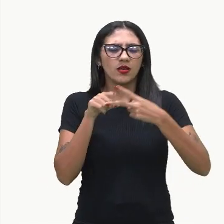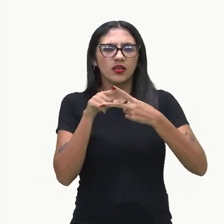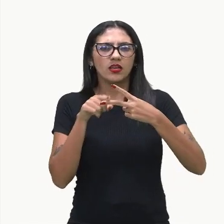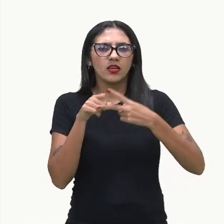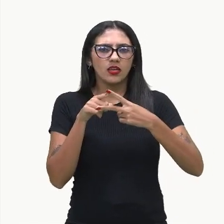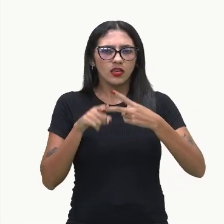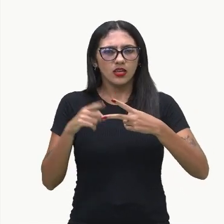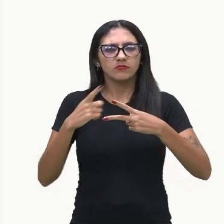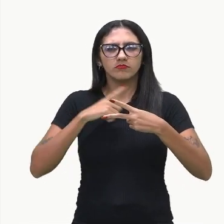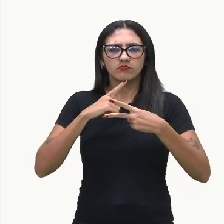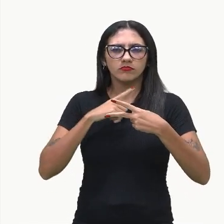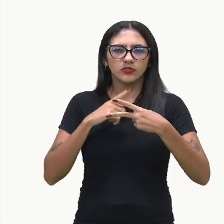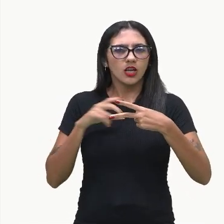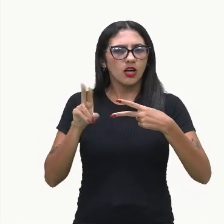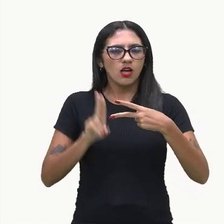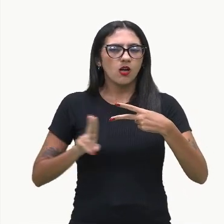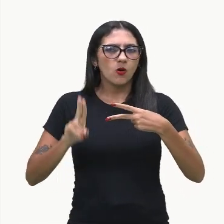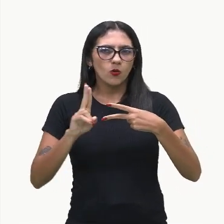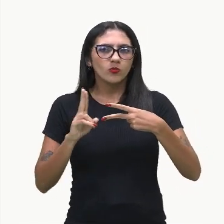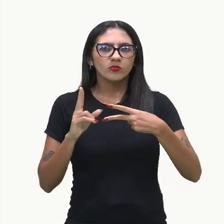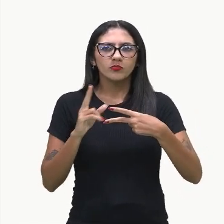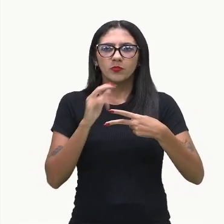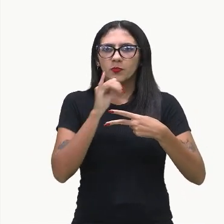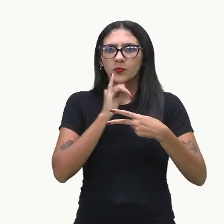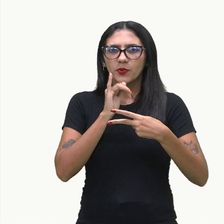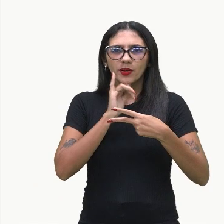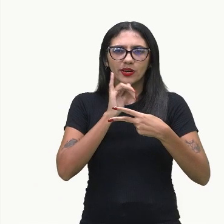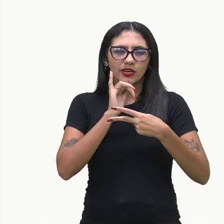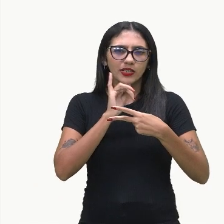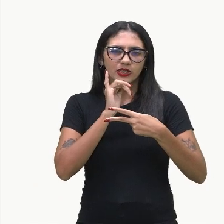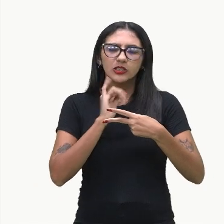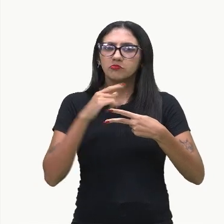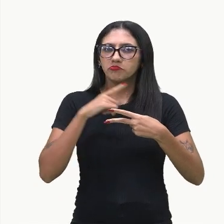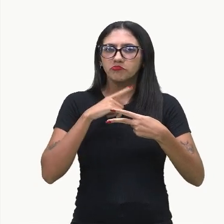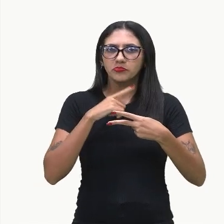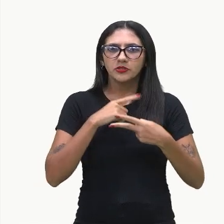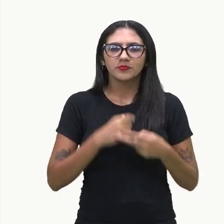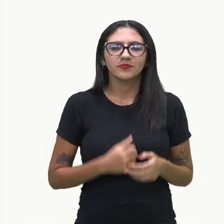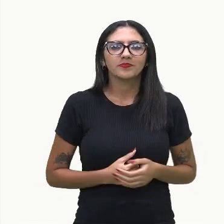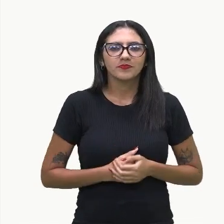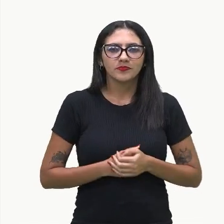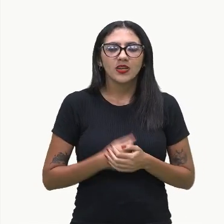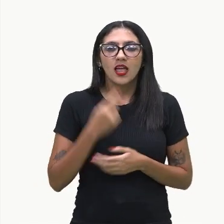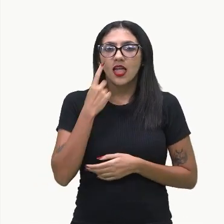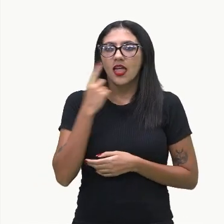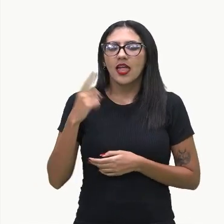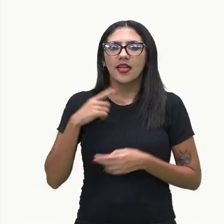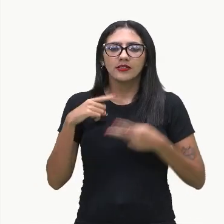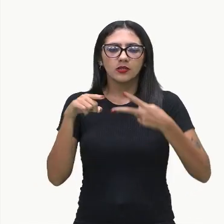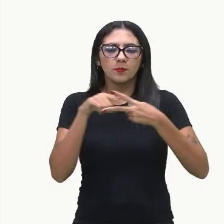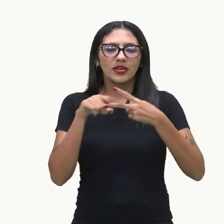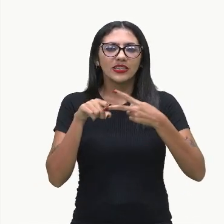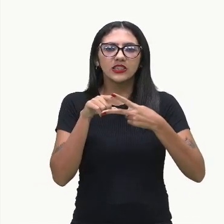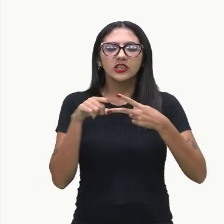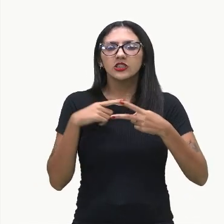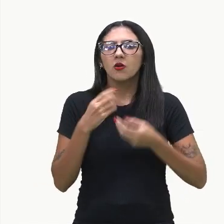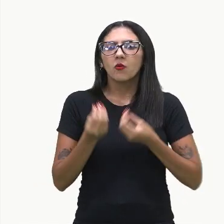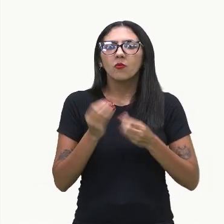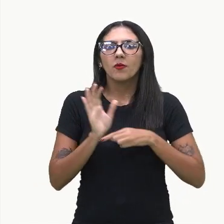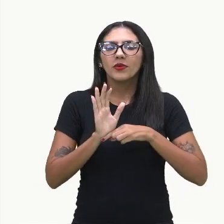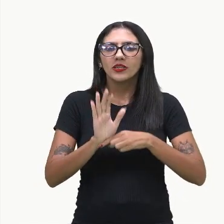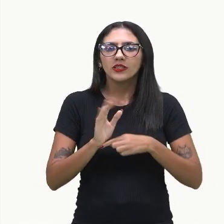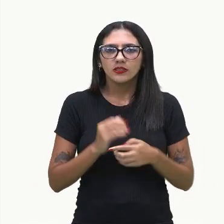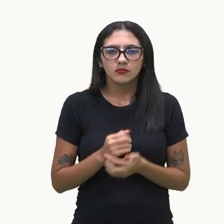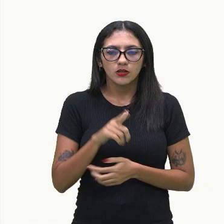estamos visualizando, ela tem uma medida. E essa medida, ela é expressa em